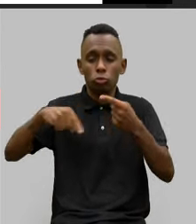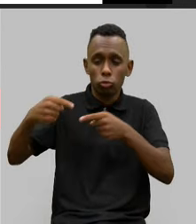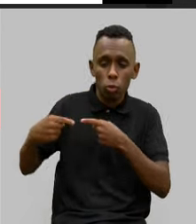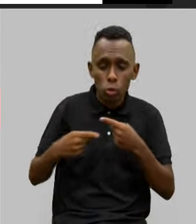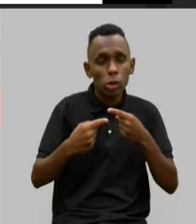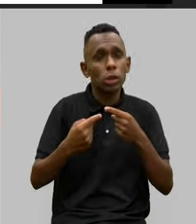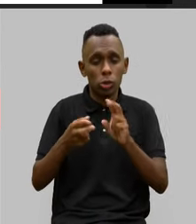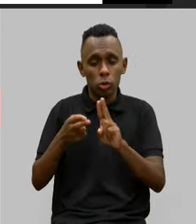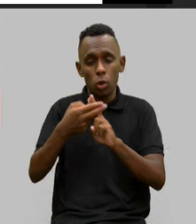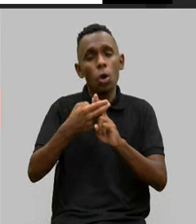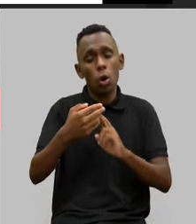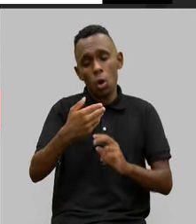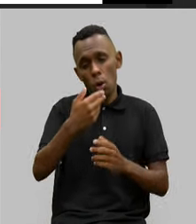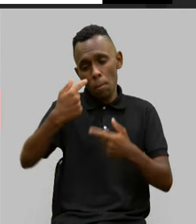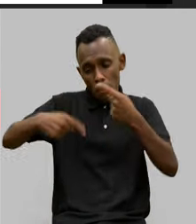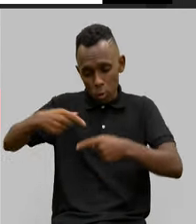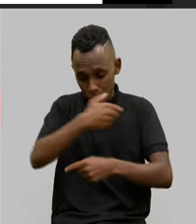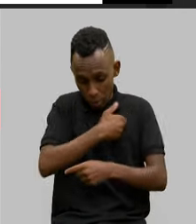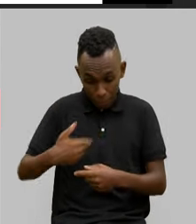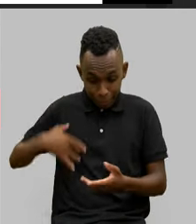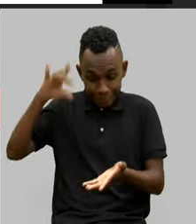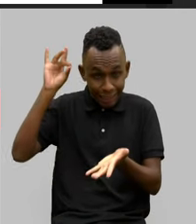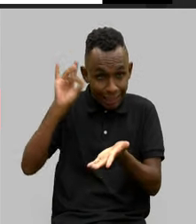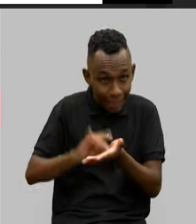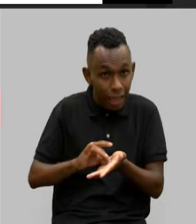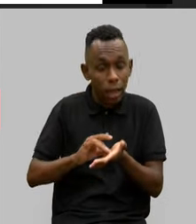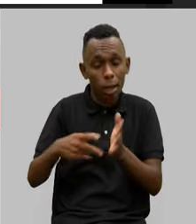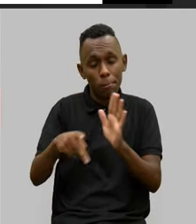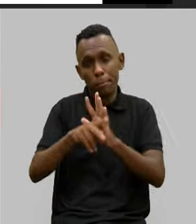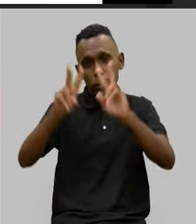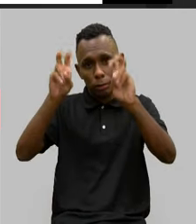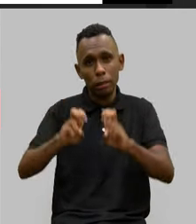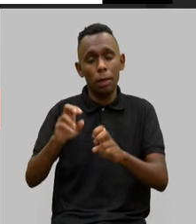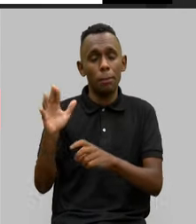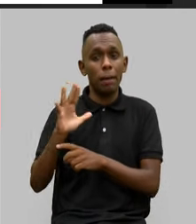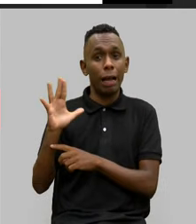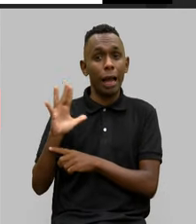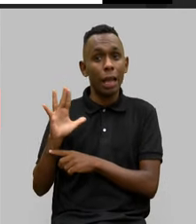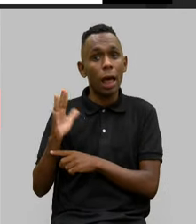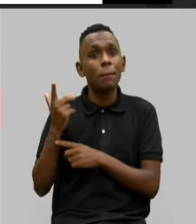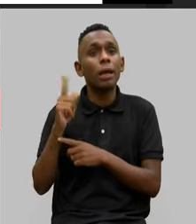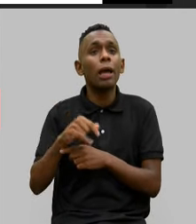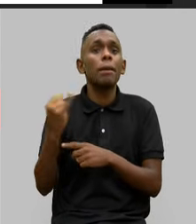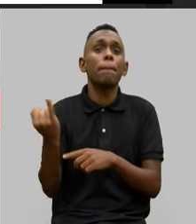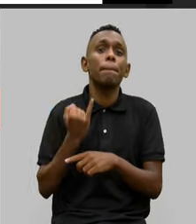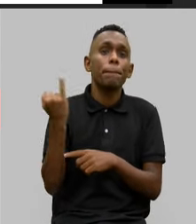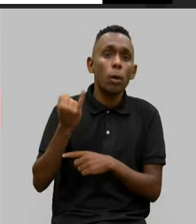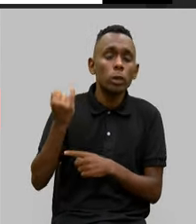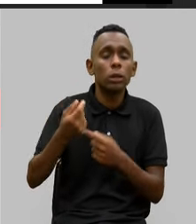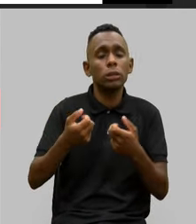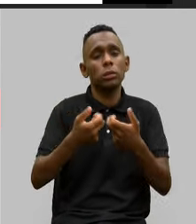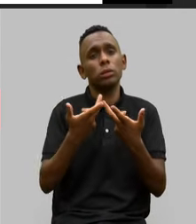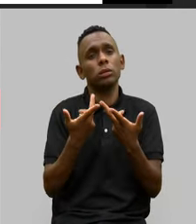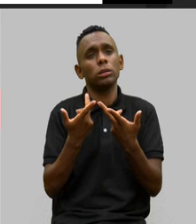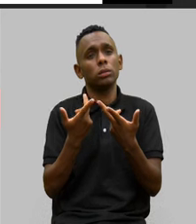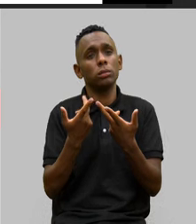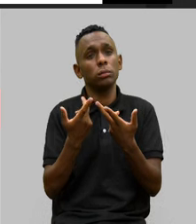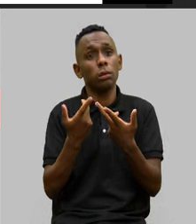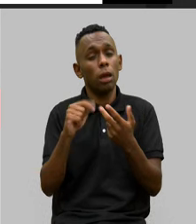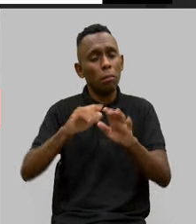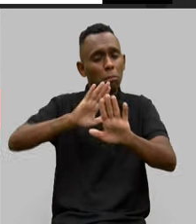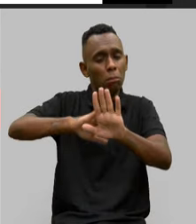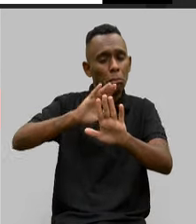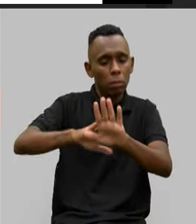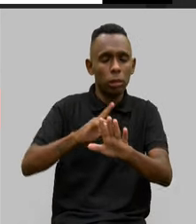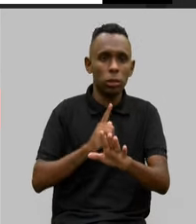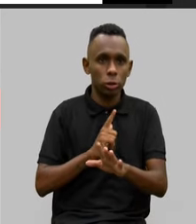política pública efetiva com relação a a cannabis é muito importante que esse elemento que muitas vezes ele é oculto que